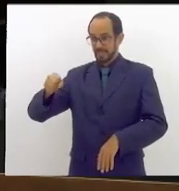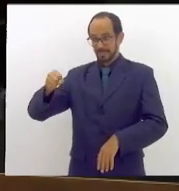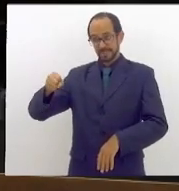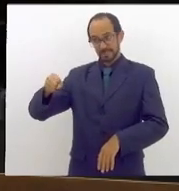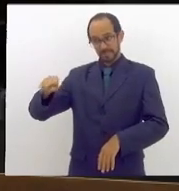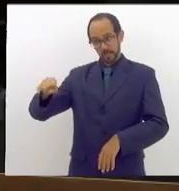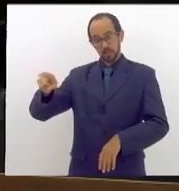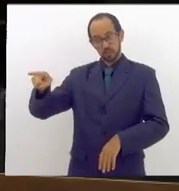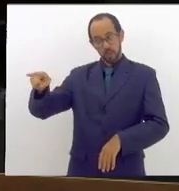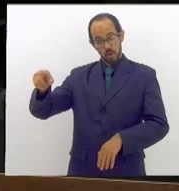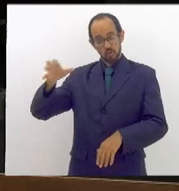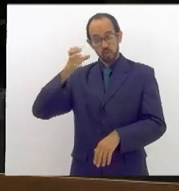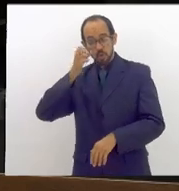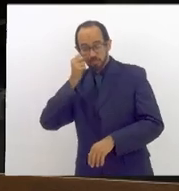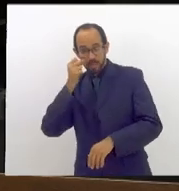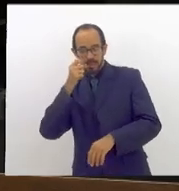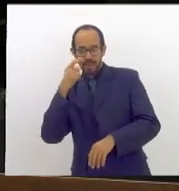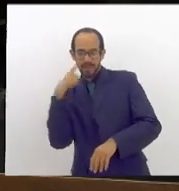popularidade